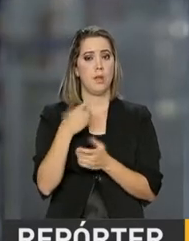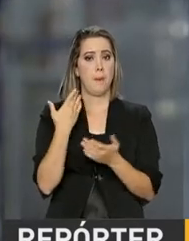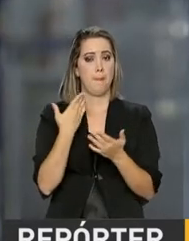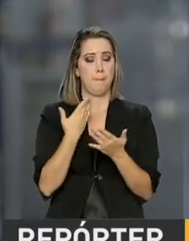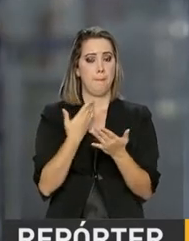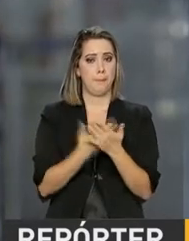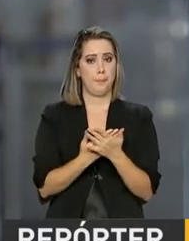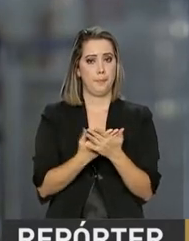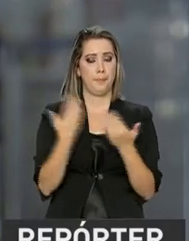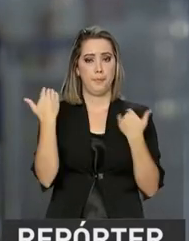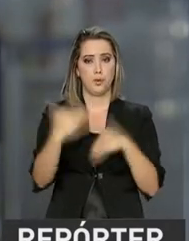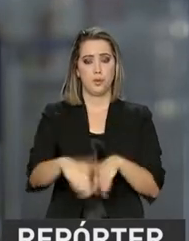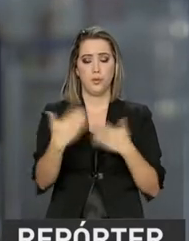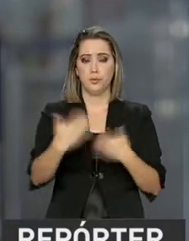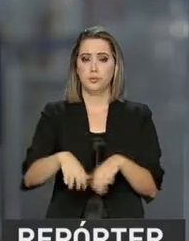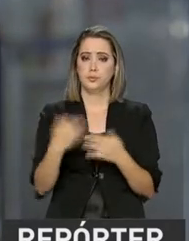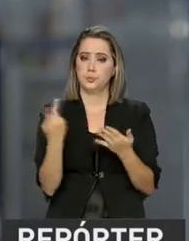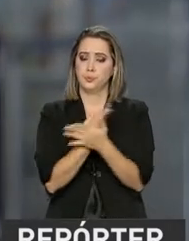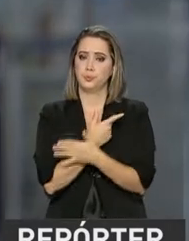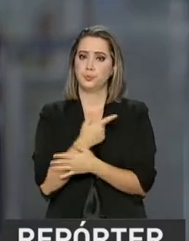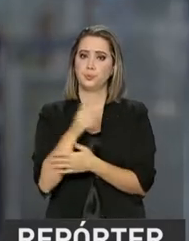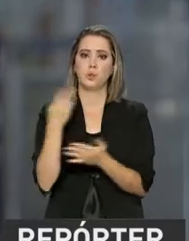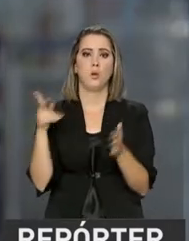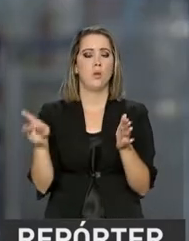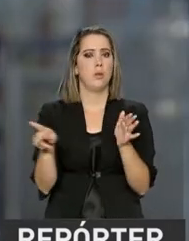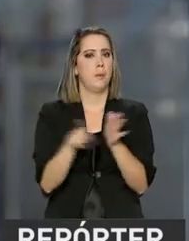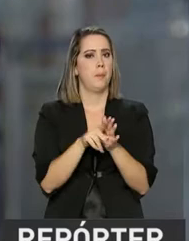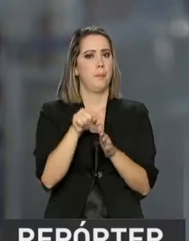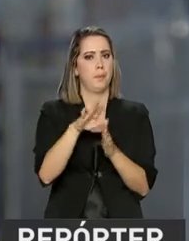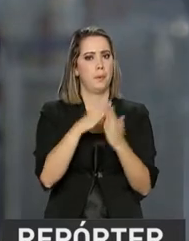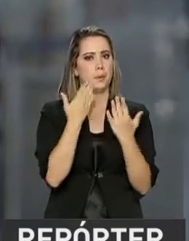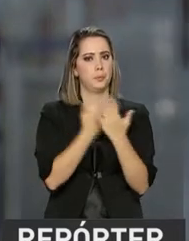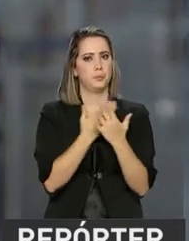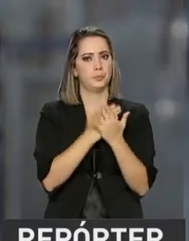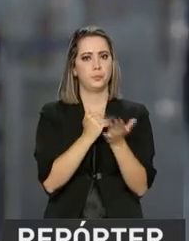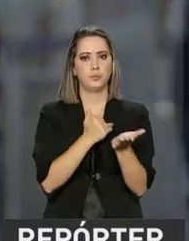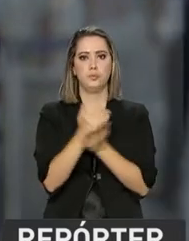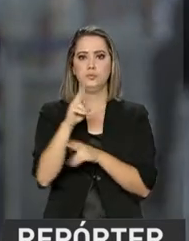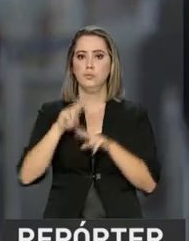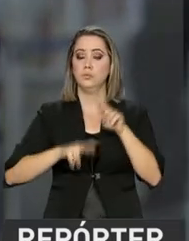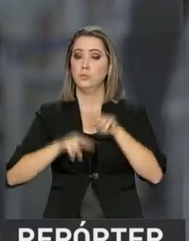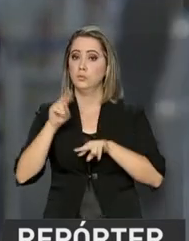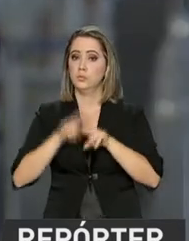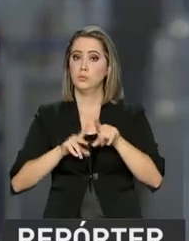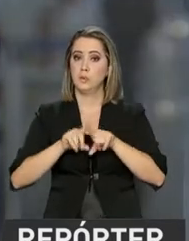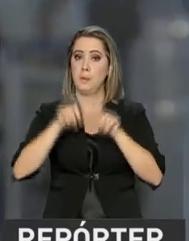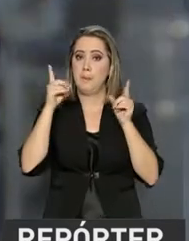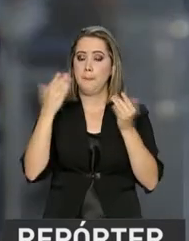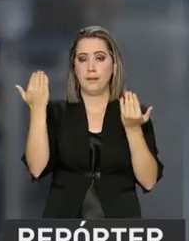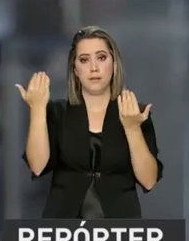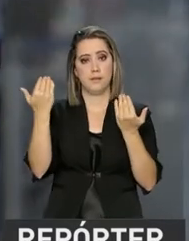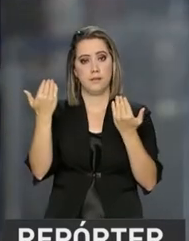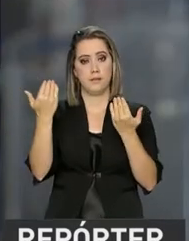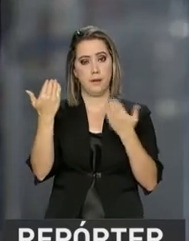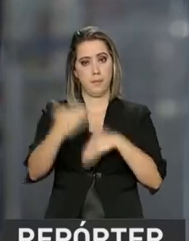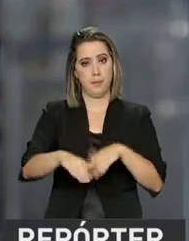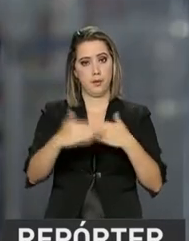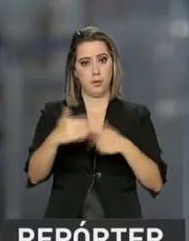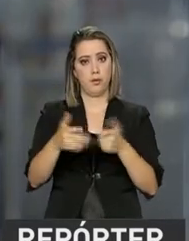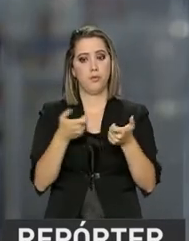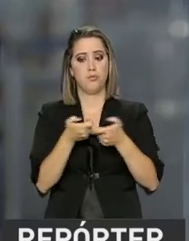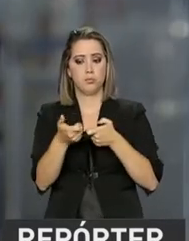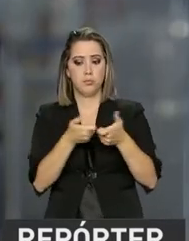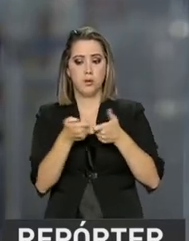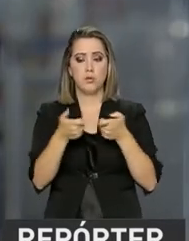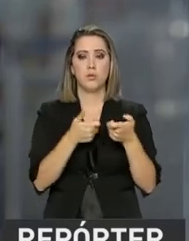teórica, as provas vão ser aplicadas na própria escola do aluno no começo de junho. Já na modalidade prática, as